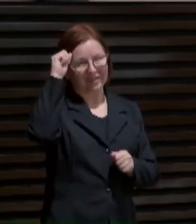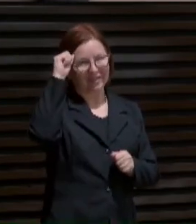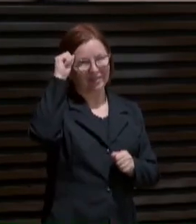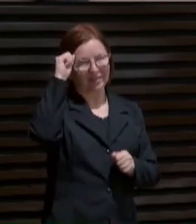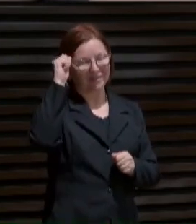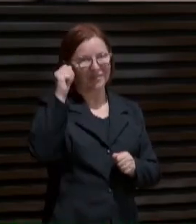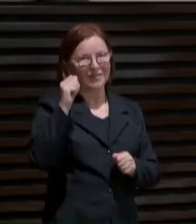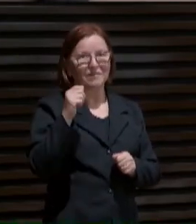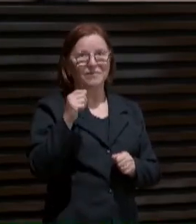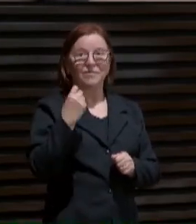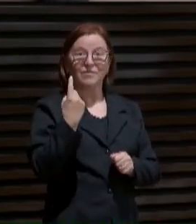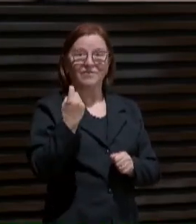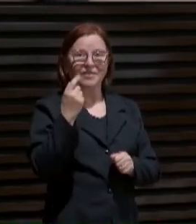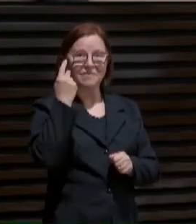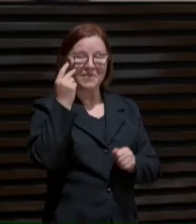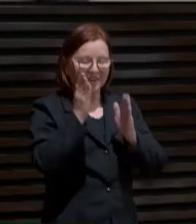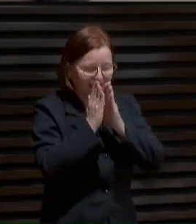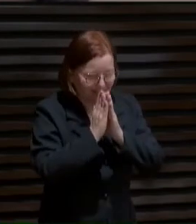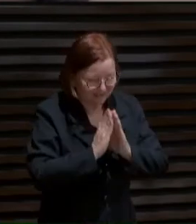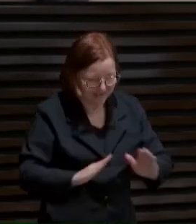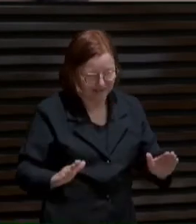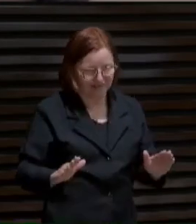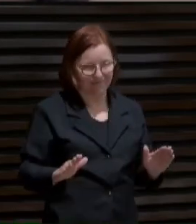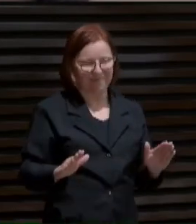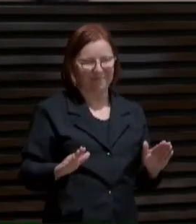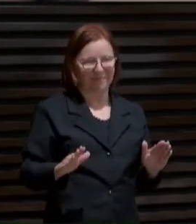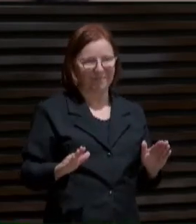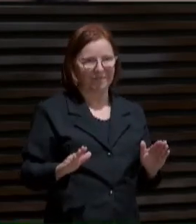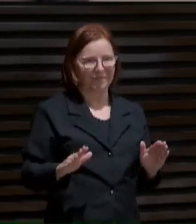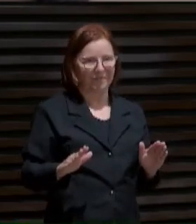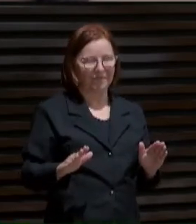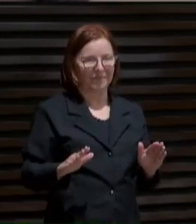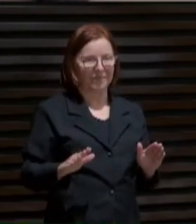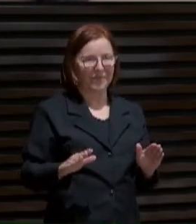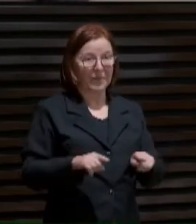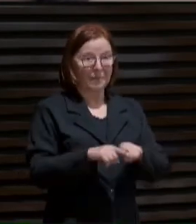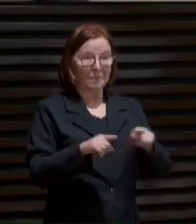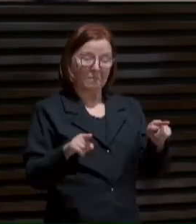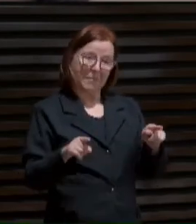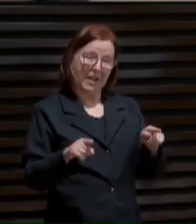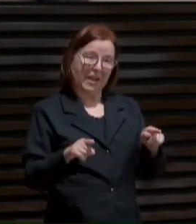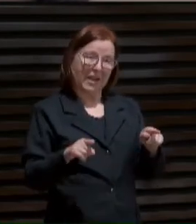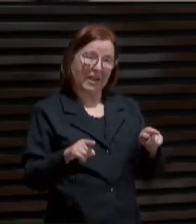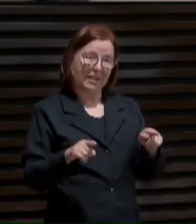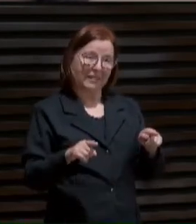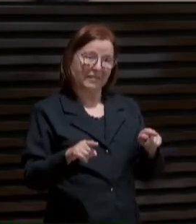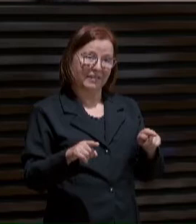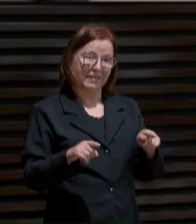adorá-lo Mas esta condição de Adorador amados ela foi quebrada pelo pecado